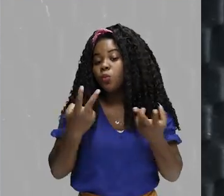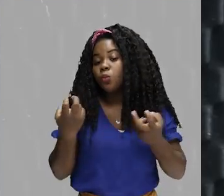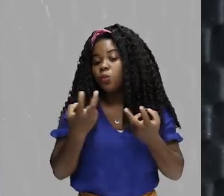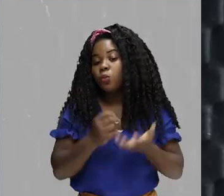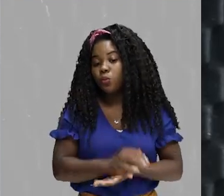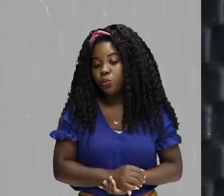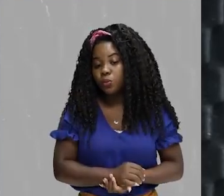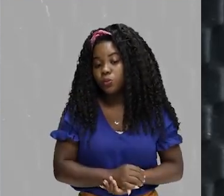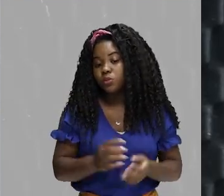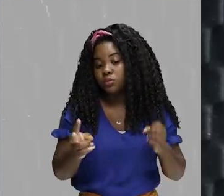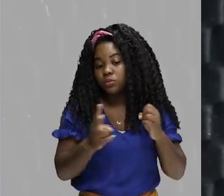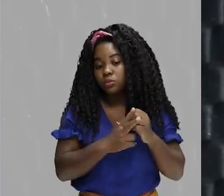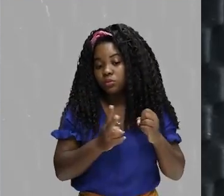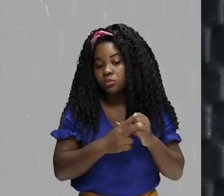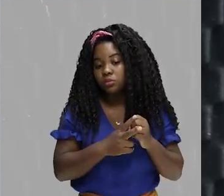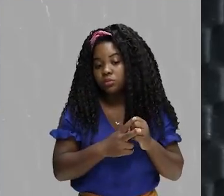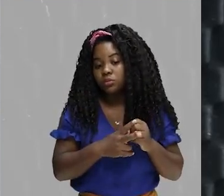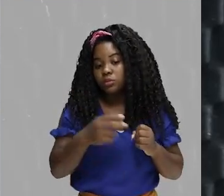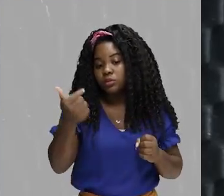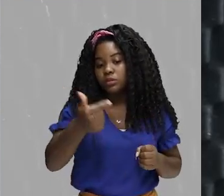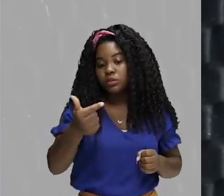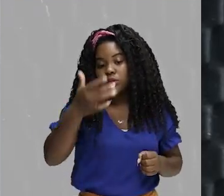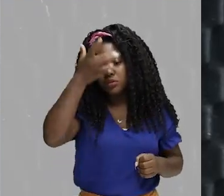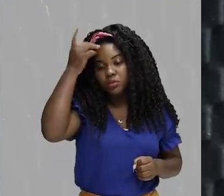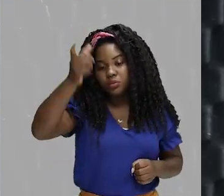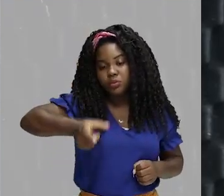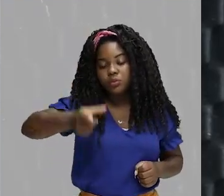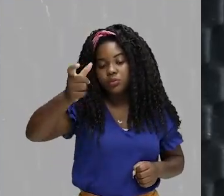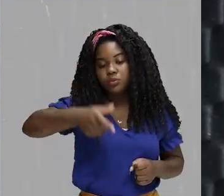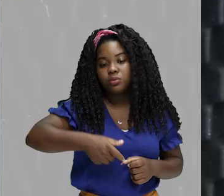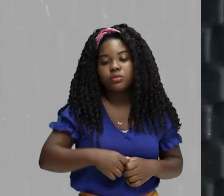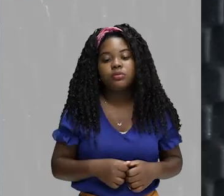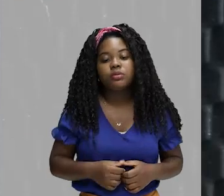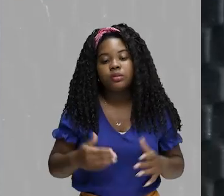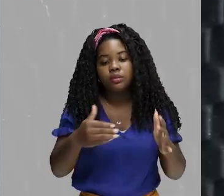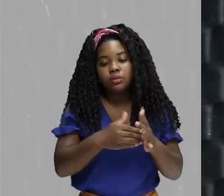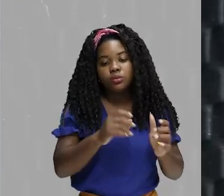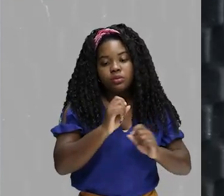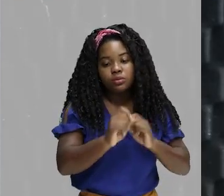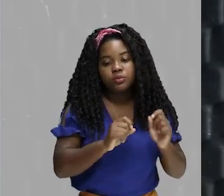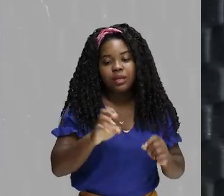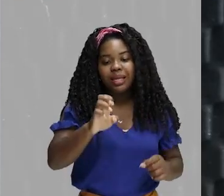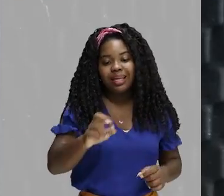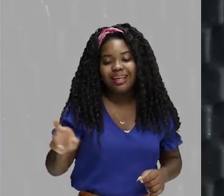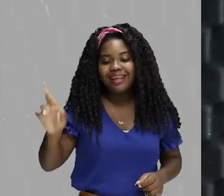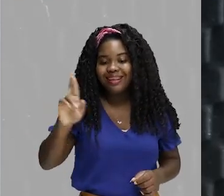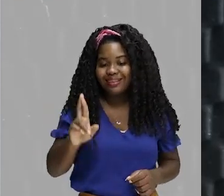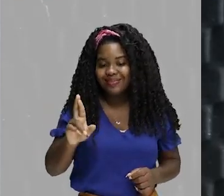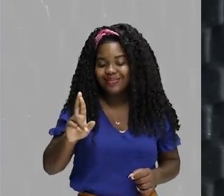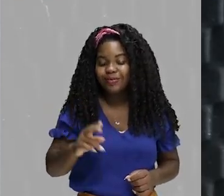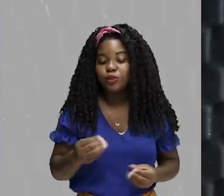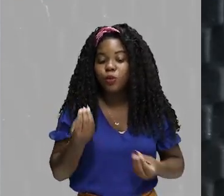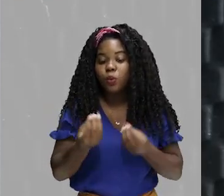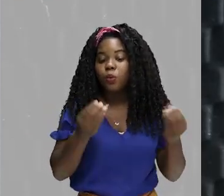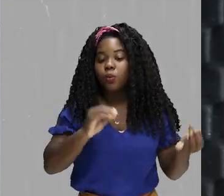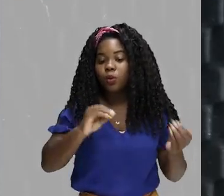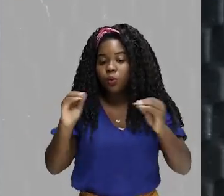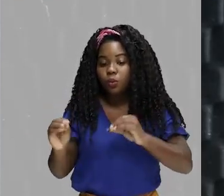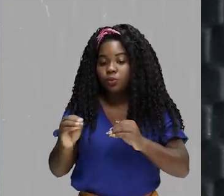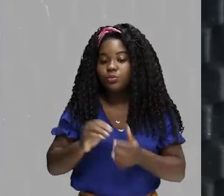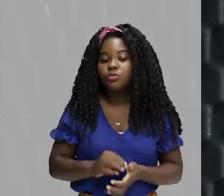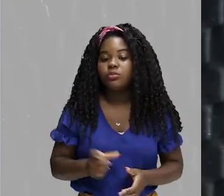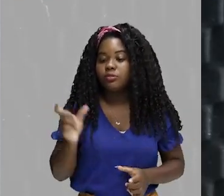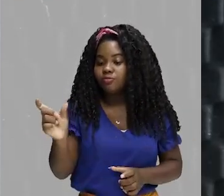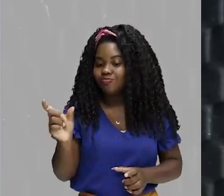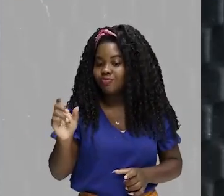observam? Os verbos são de segunda conjugação, terminam em ER. Como é que eu aplico o meu particípio? Com